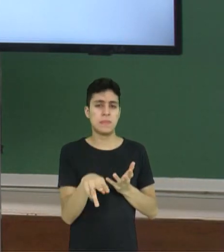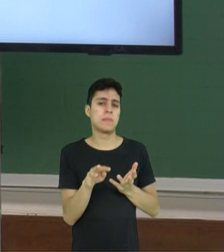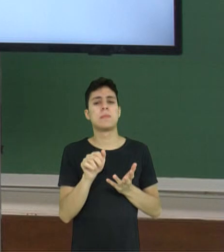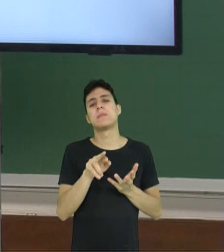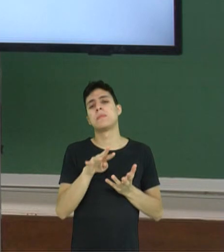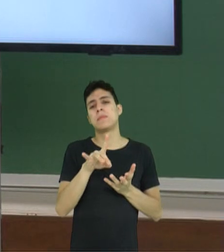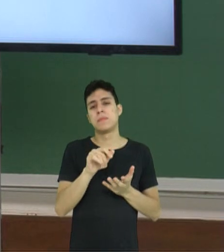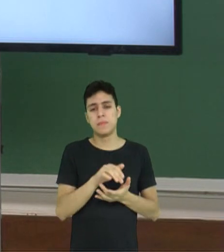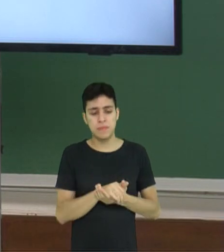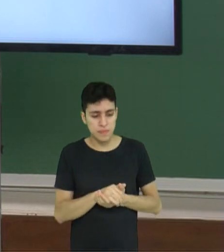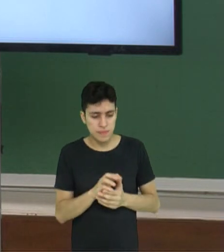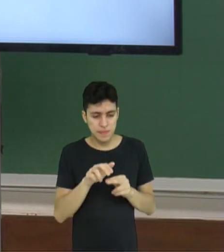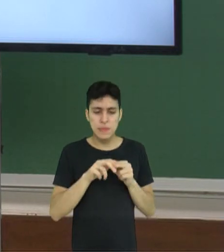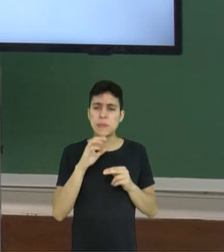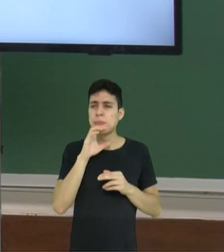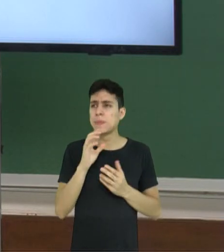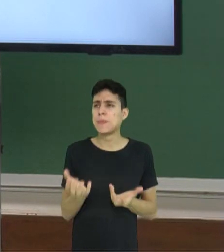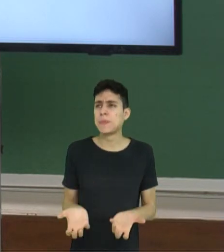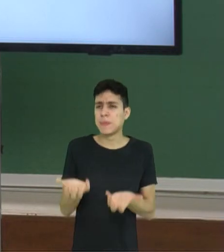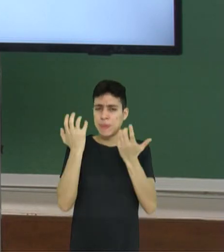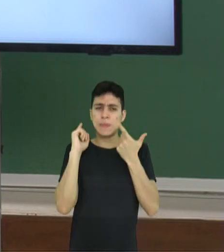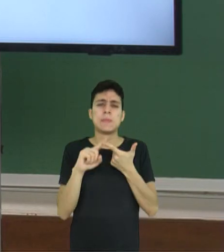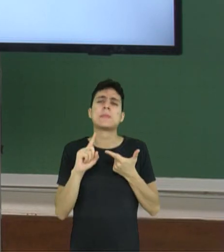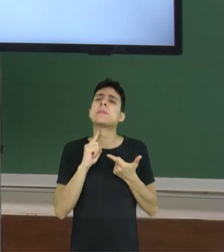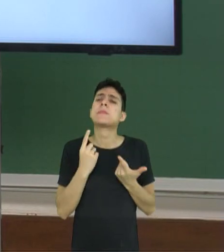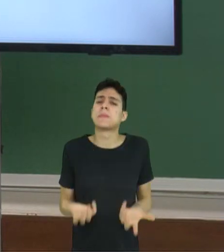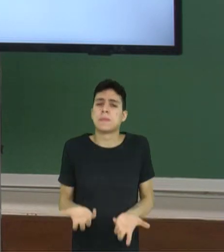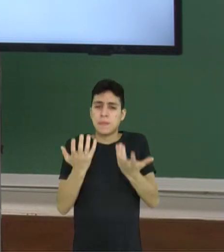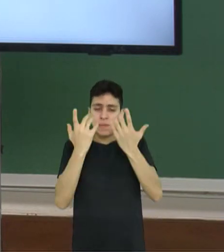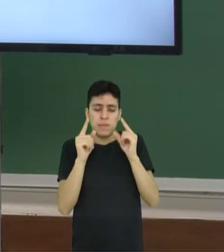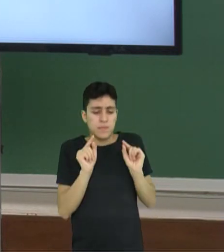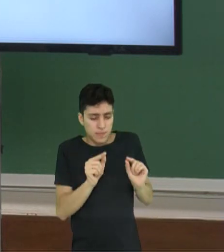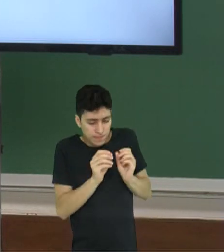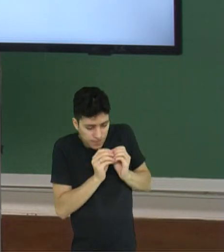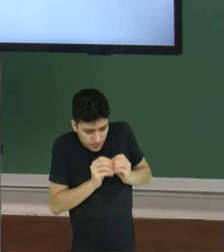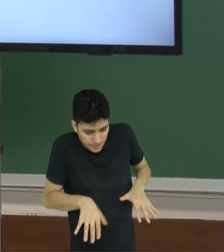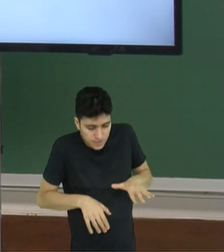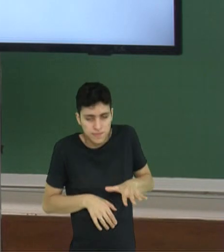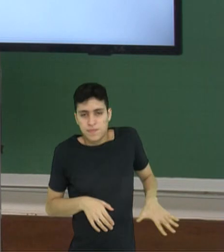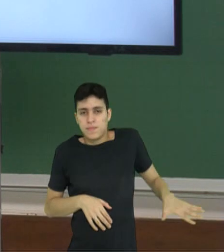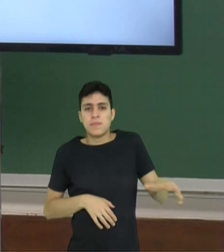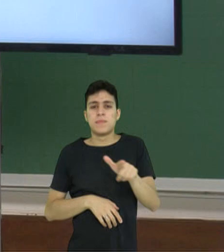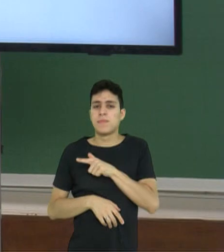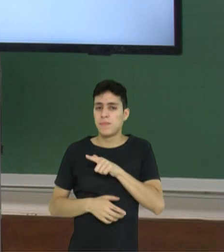poluição atmosférica, aquecimento dos oceanos, isso acaba levando o problema até lá.